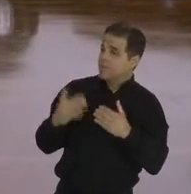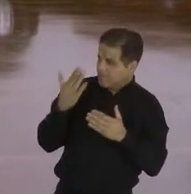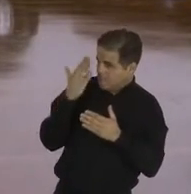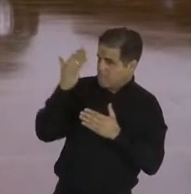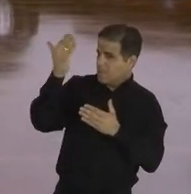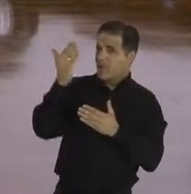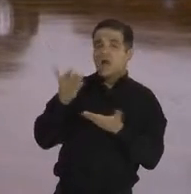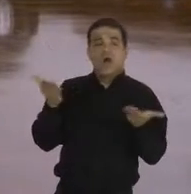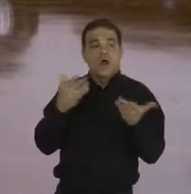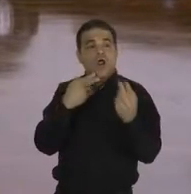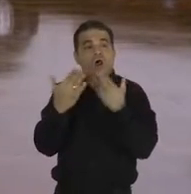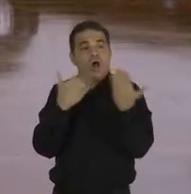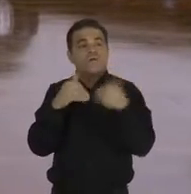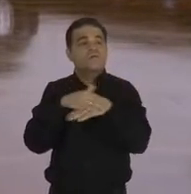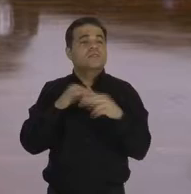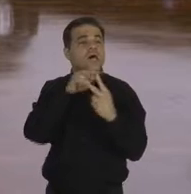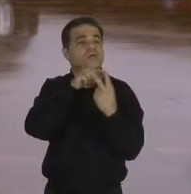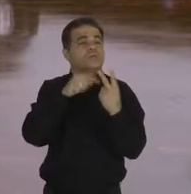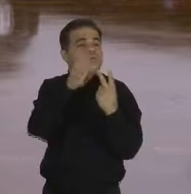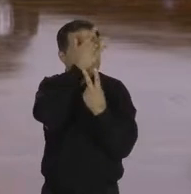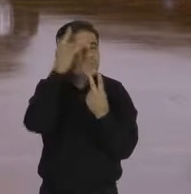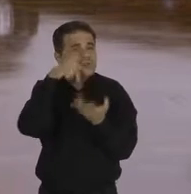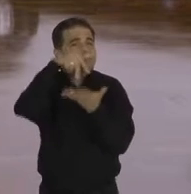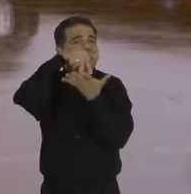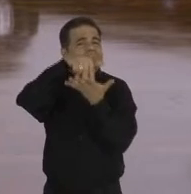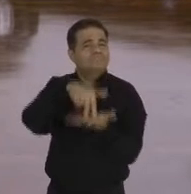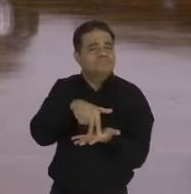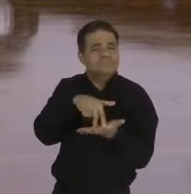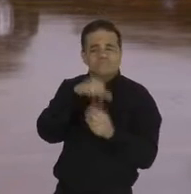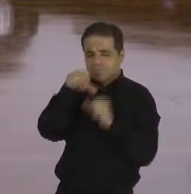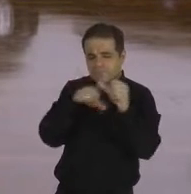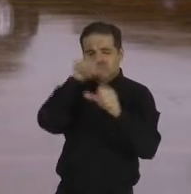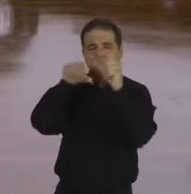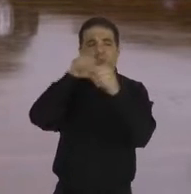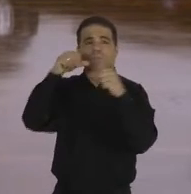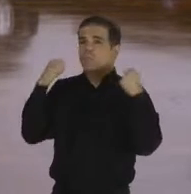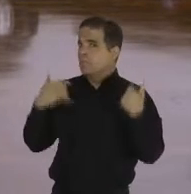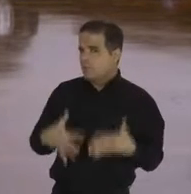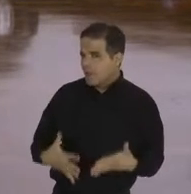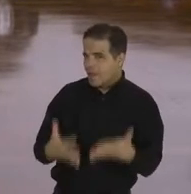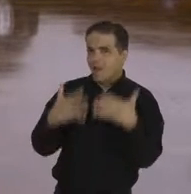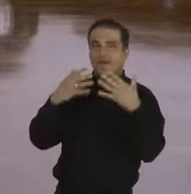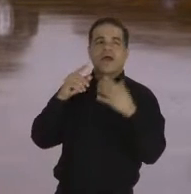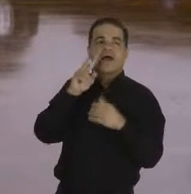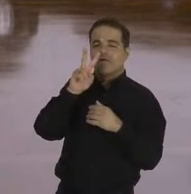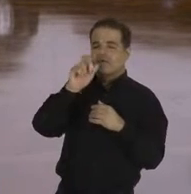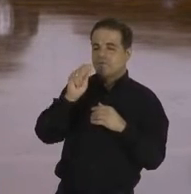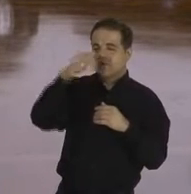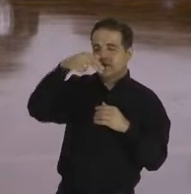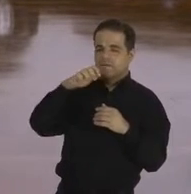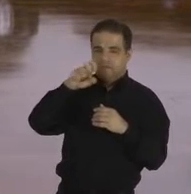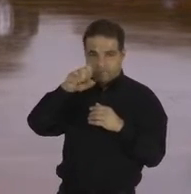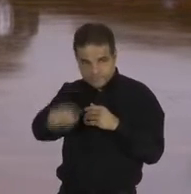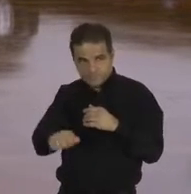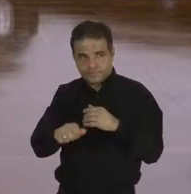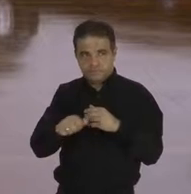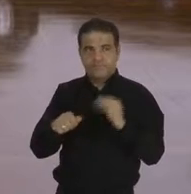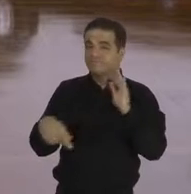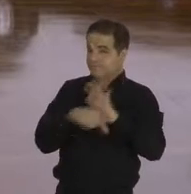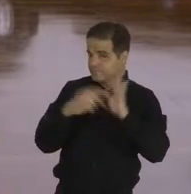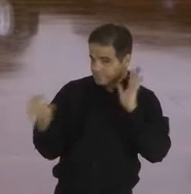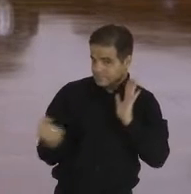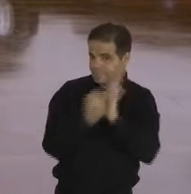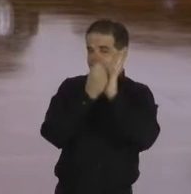agora conversa com duas pessoas que estão protagonizando essas transformações de perto Vanessa Castanha o resto da Mata